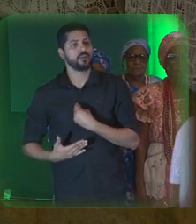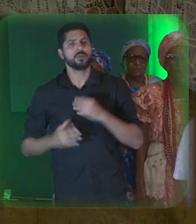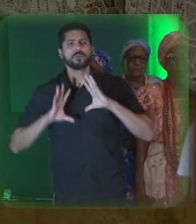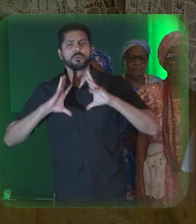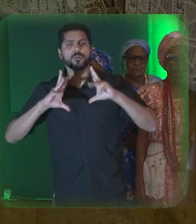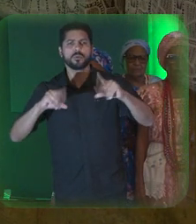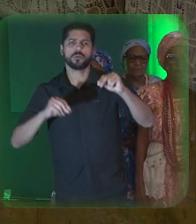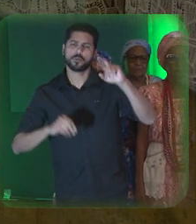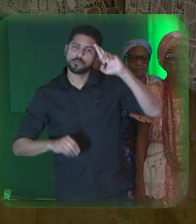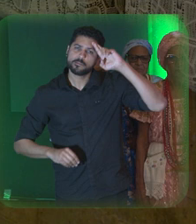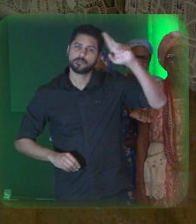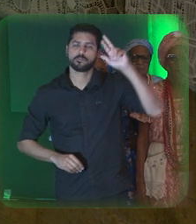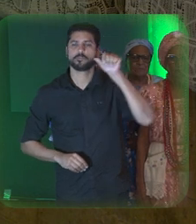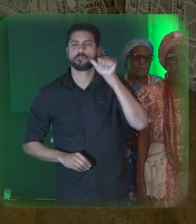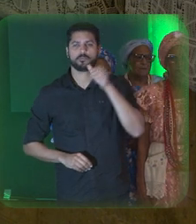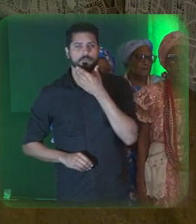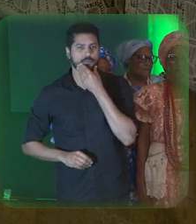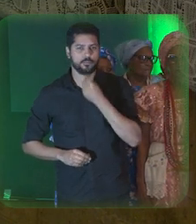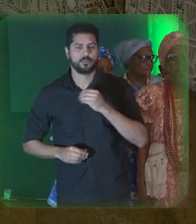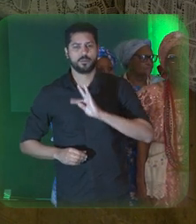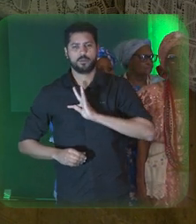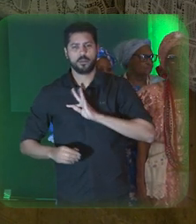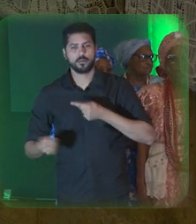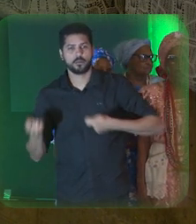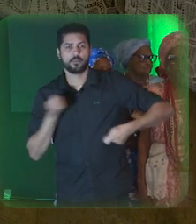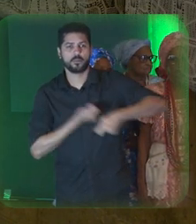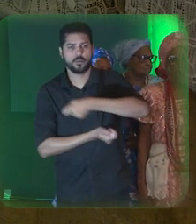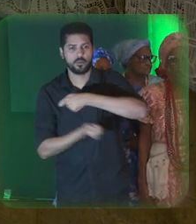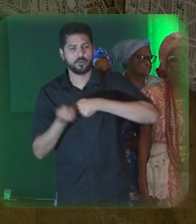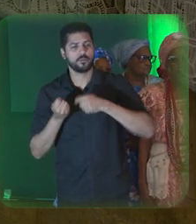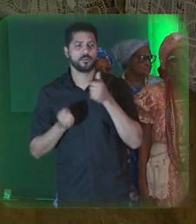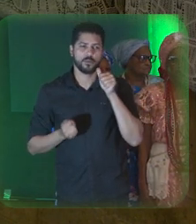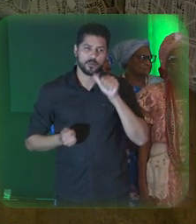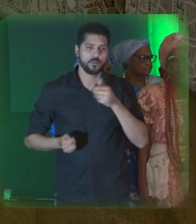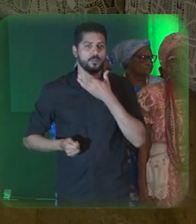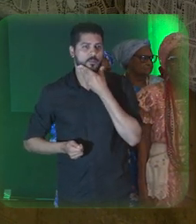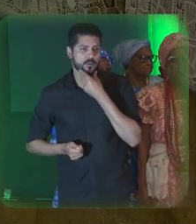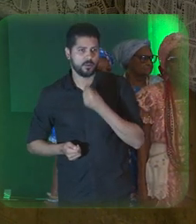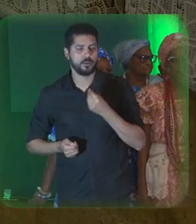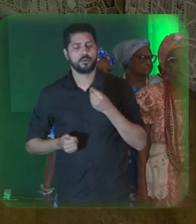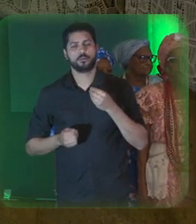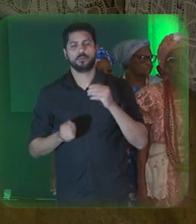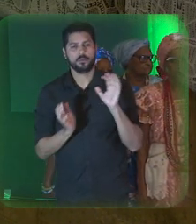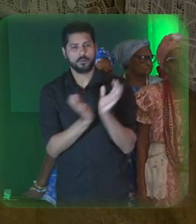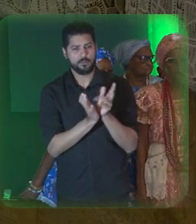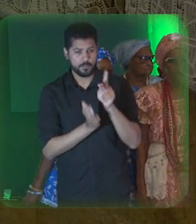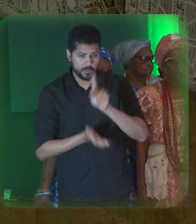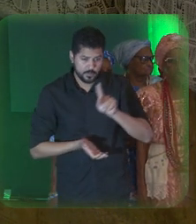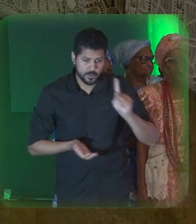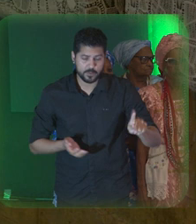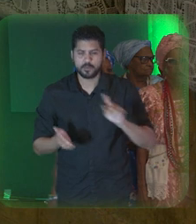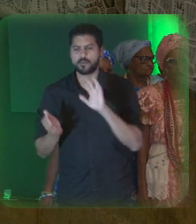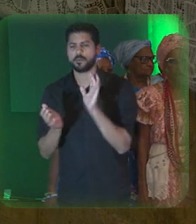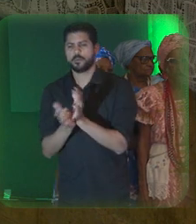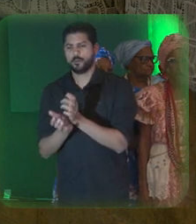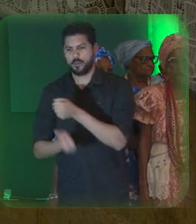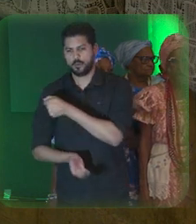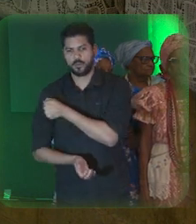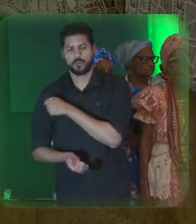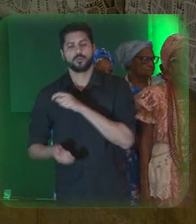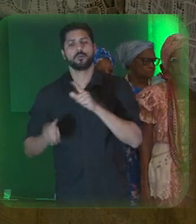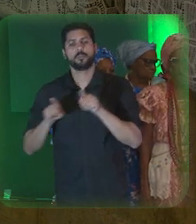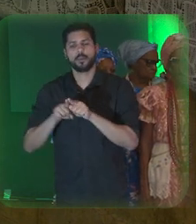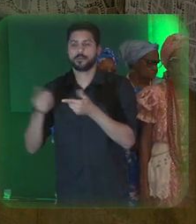gestores, técnicos administrativos e técnicas administrativas, docentes, discentes,